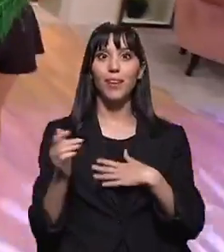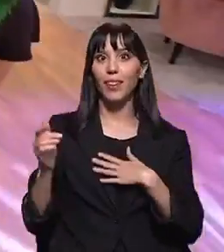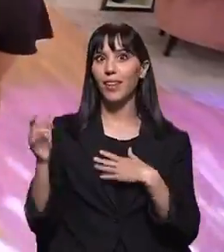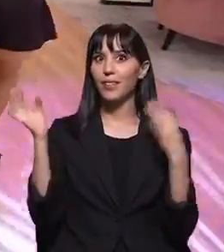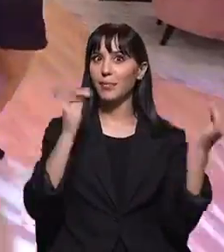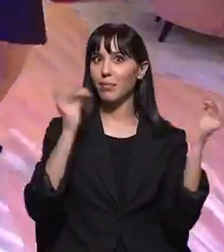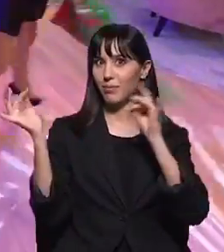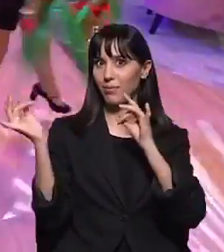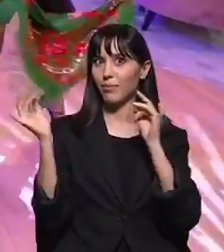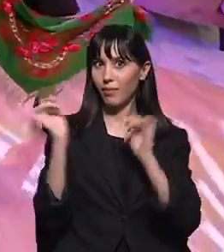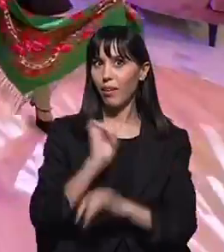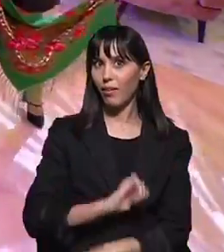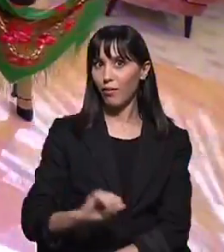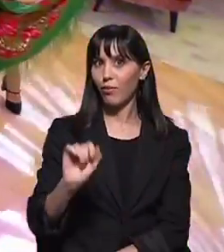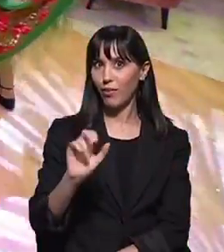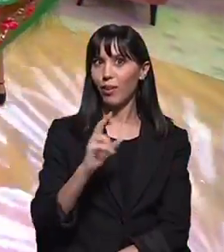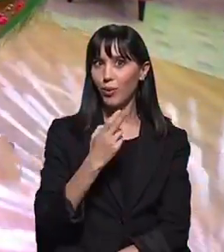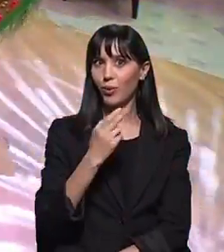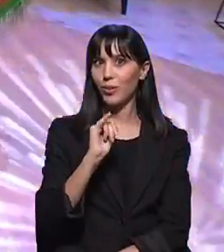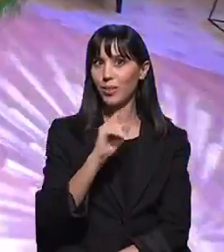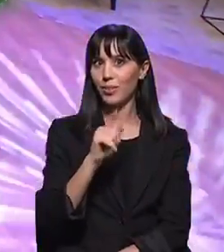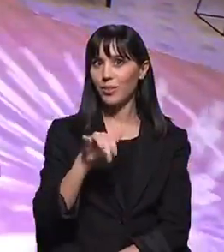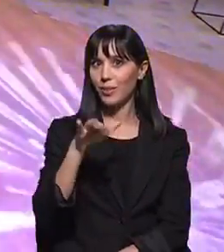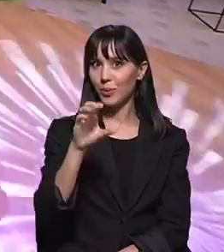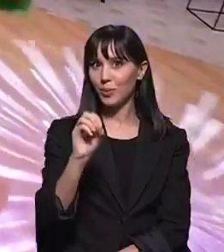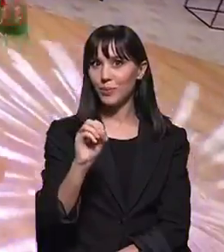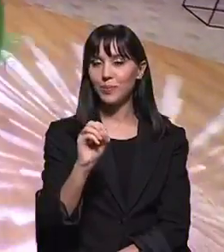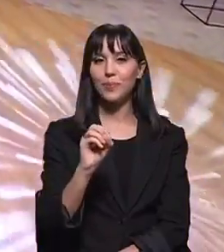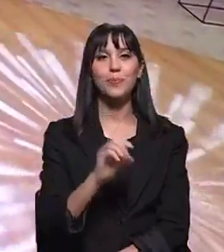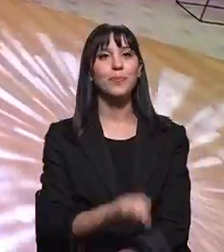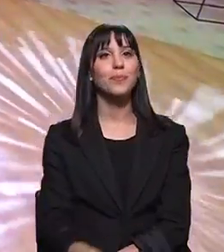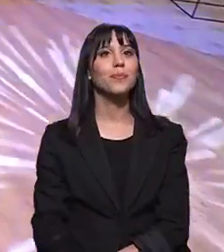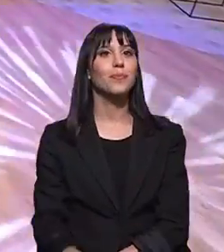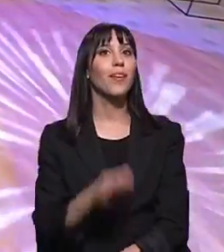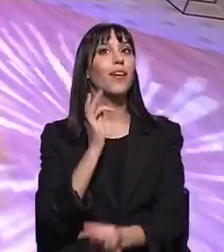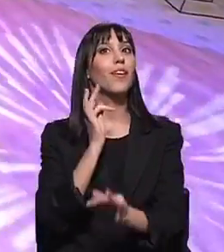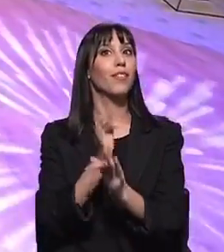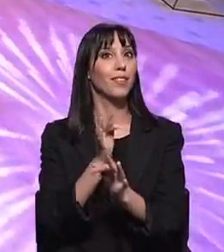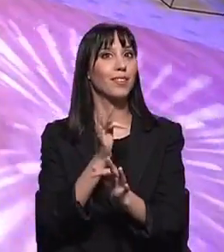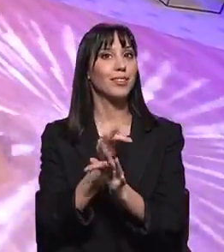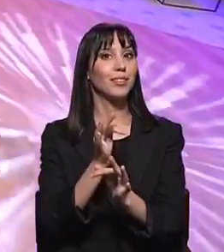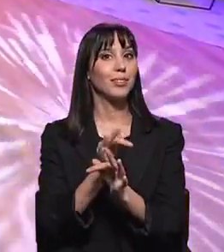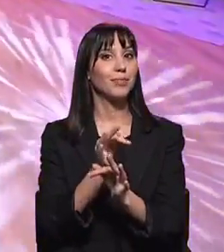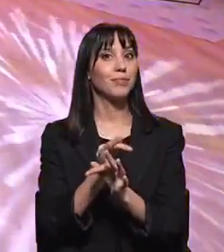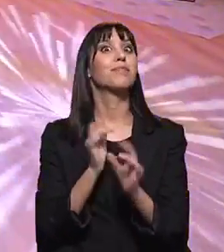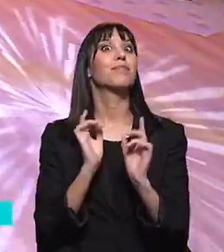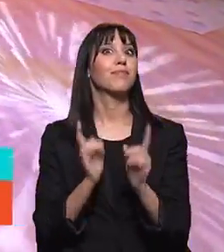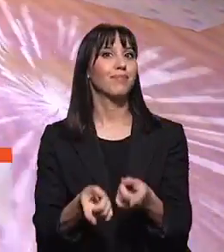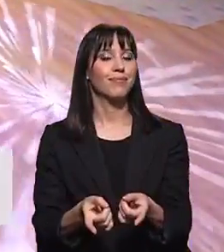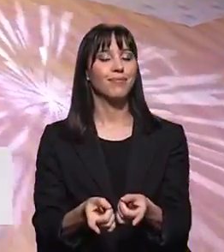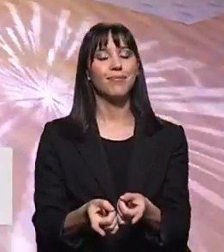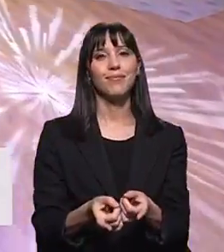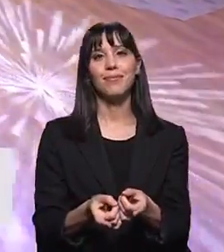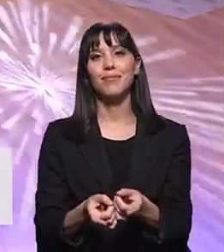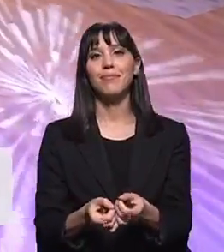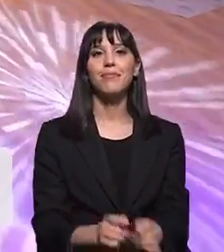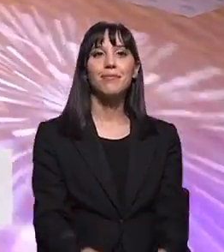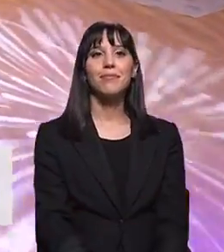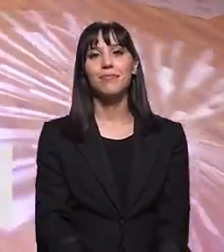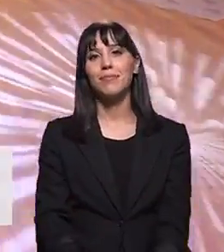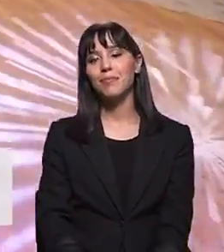É o do Luizinho. E a festa vai começar.